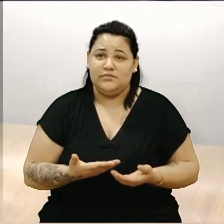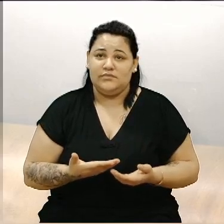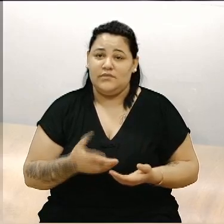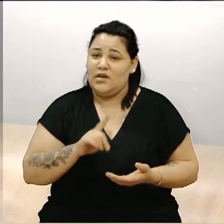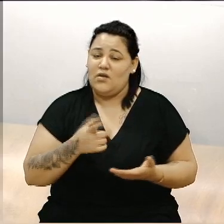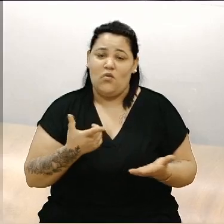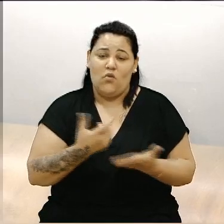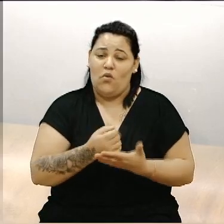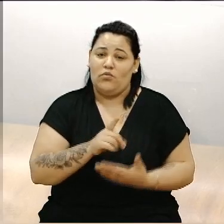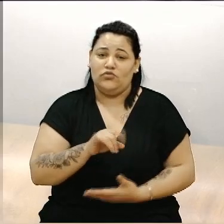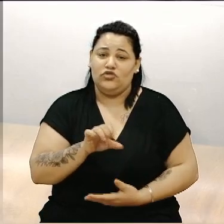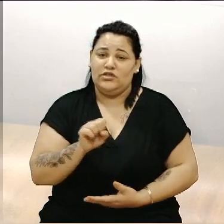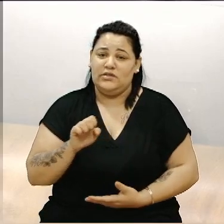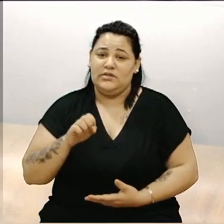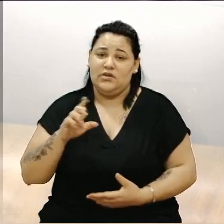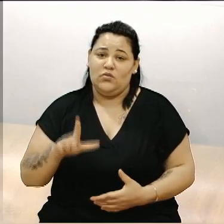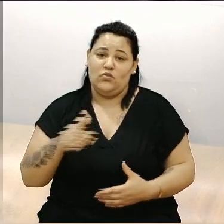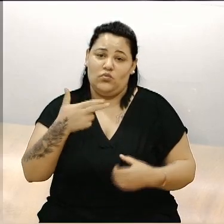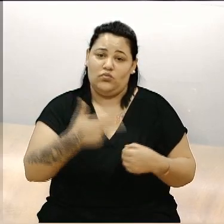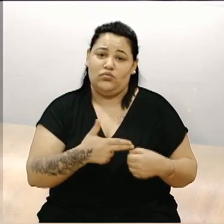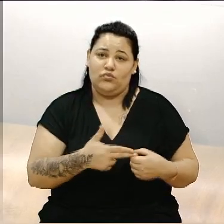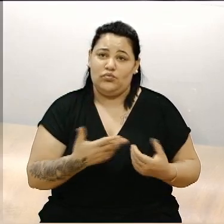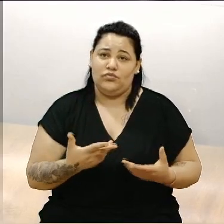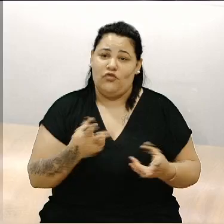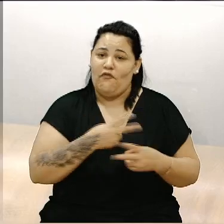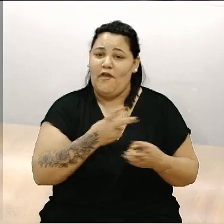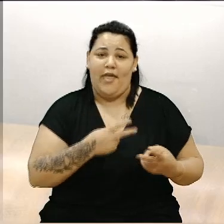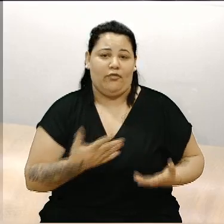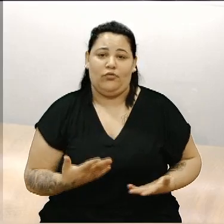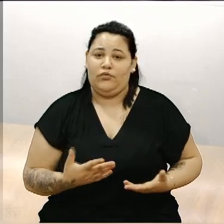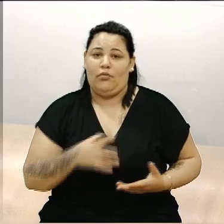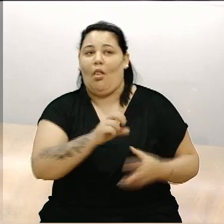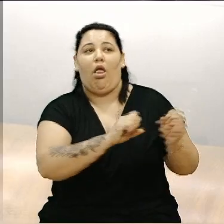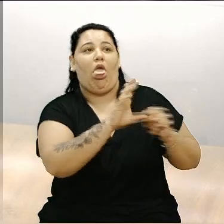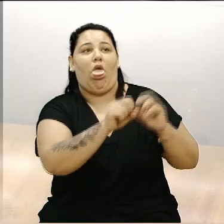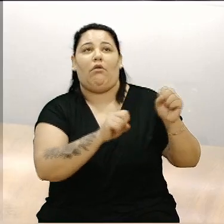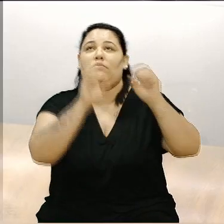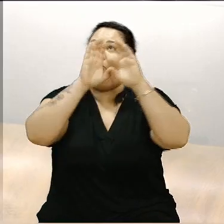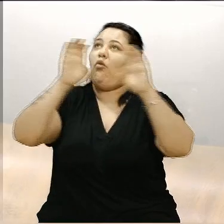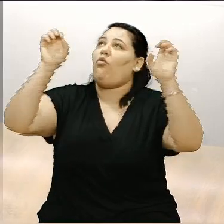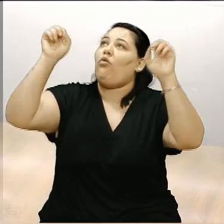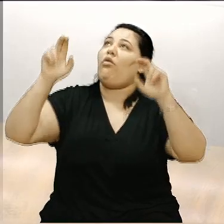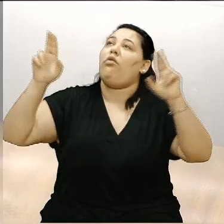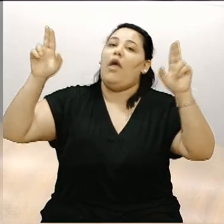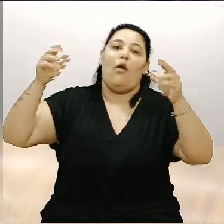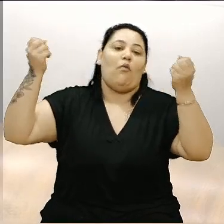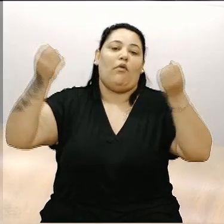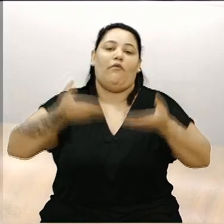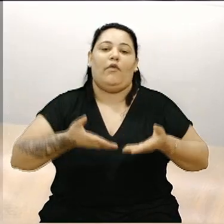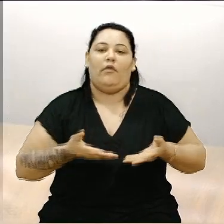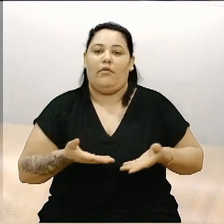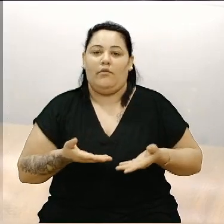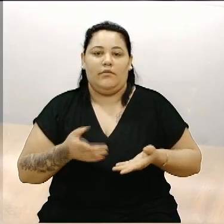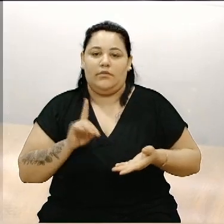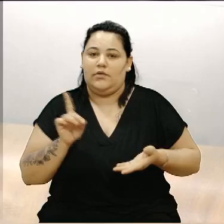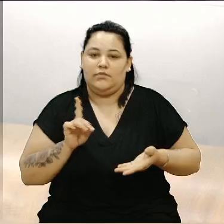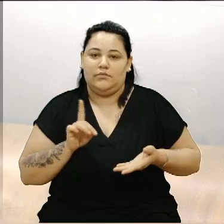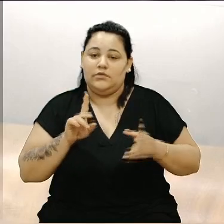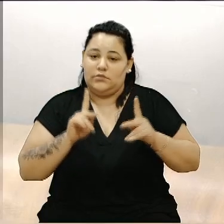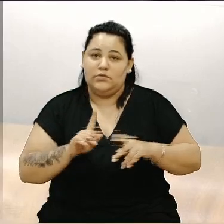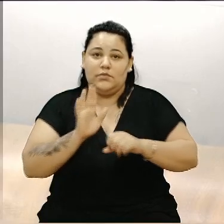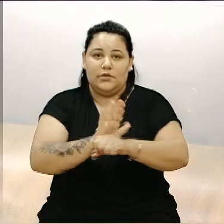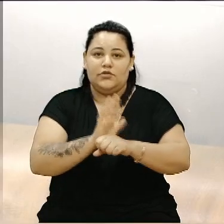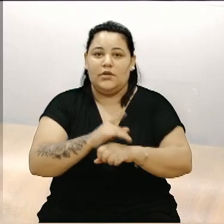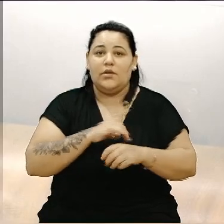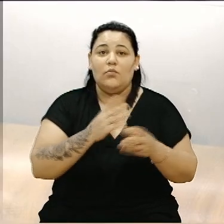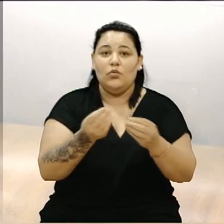diesel de vento, não vem do céu, não vem. E o pessoal tá para ajudar. Tem muitos que